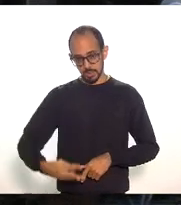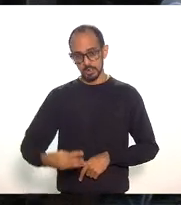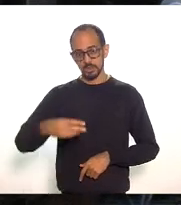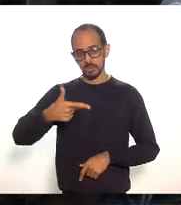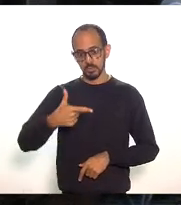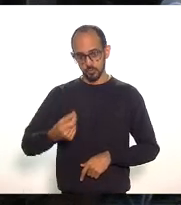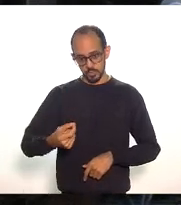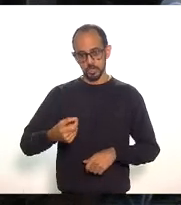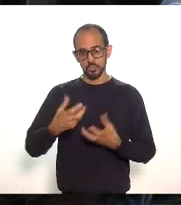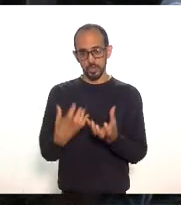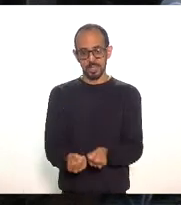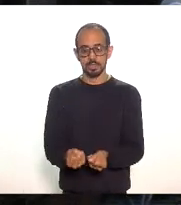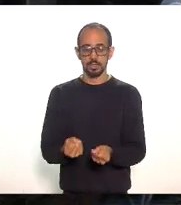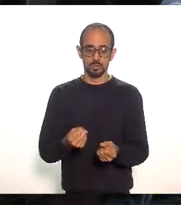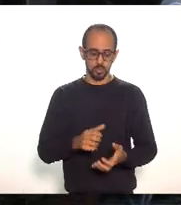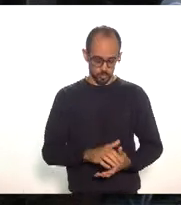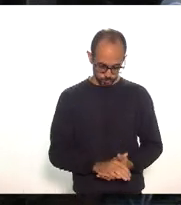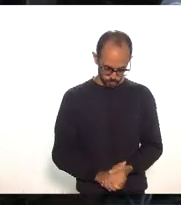foi acatado.